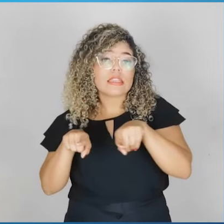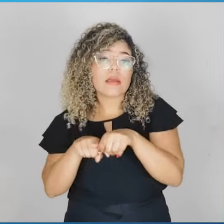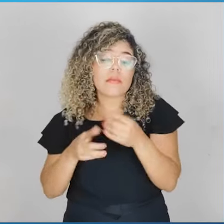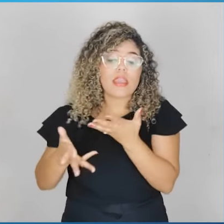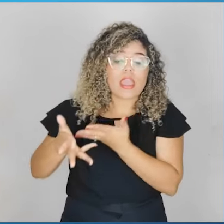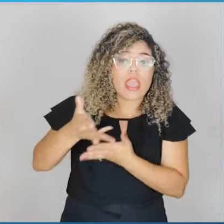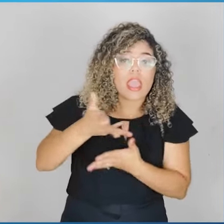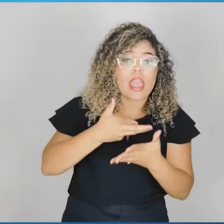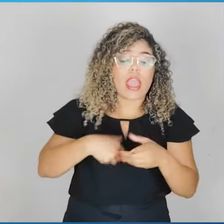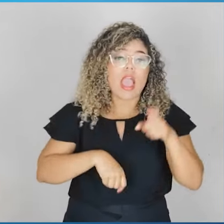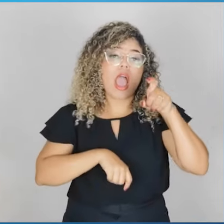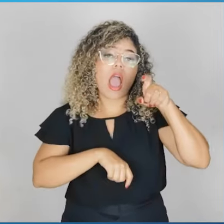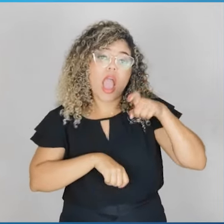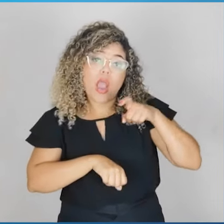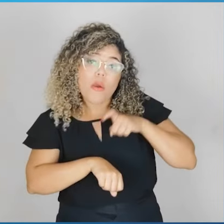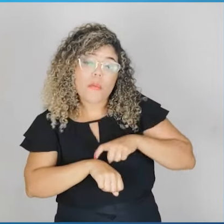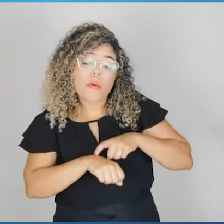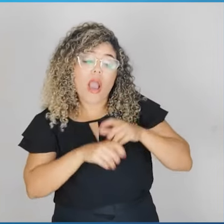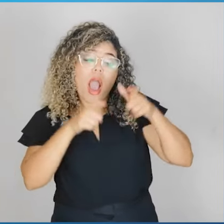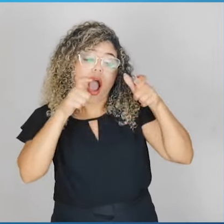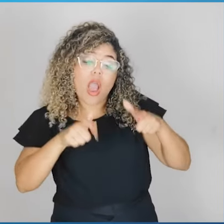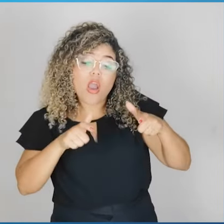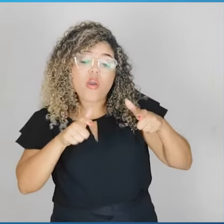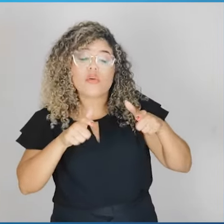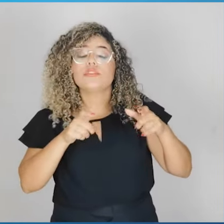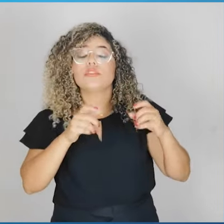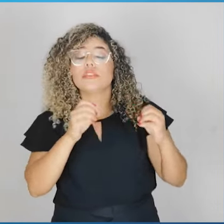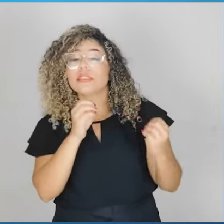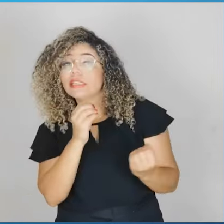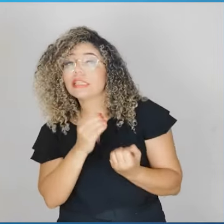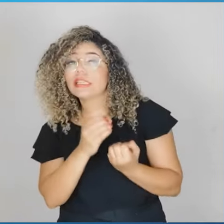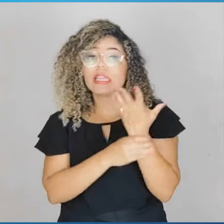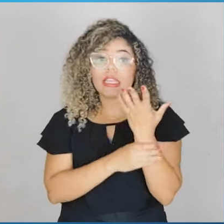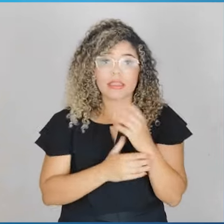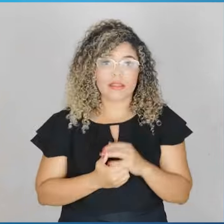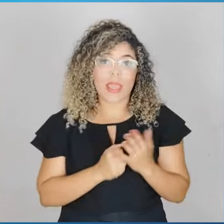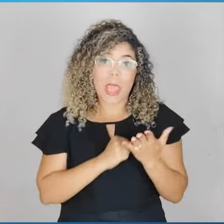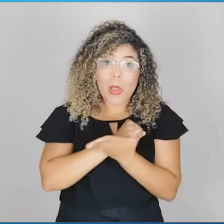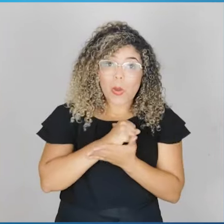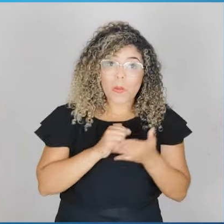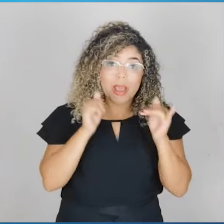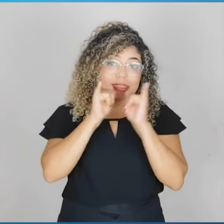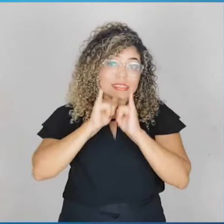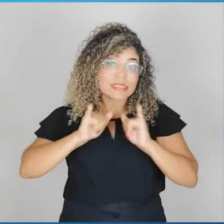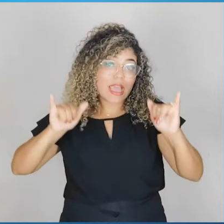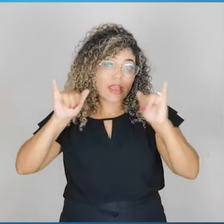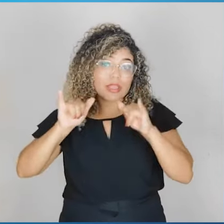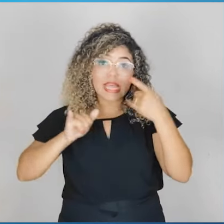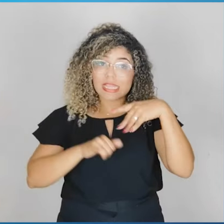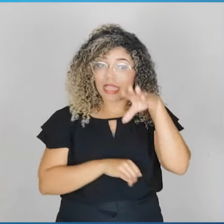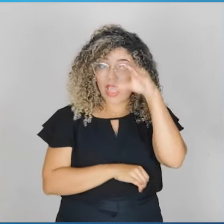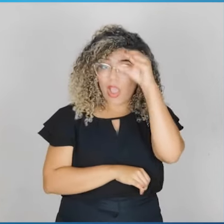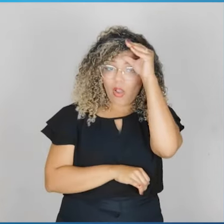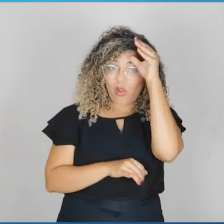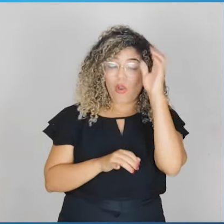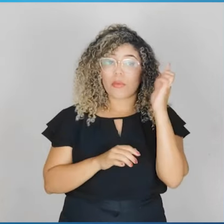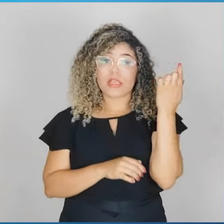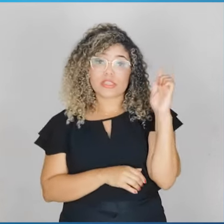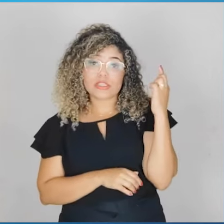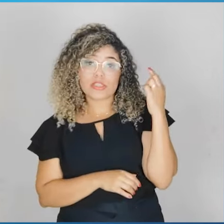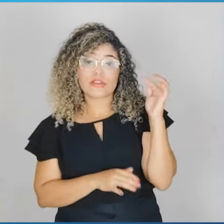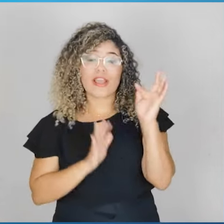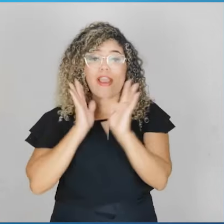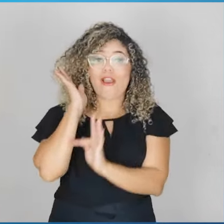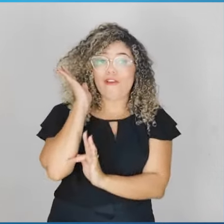ao ponto em que essas rochas se originam. Com base nessas informações e em seus conhecimentos em geografia e